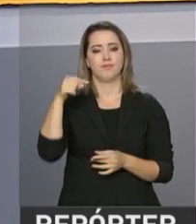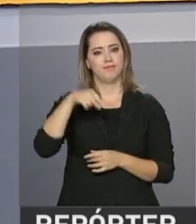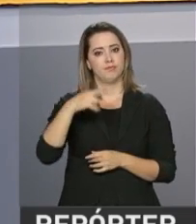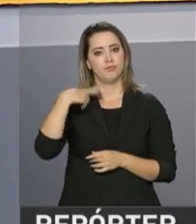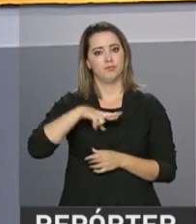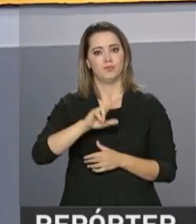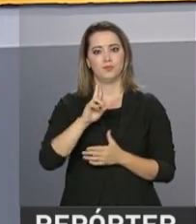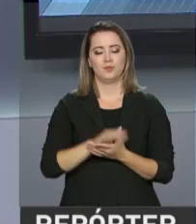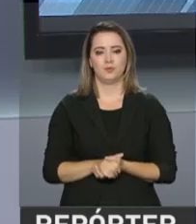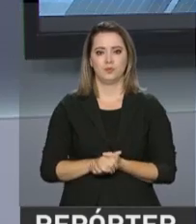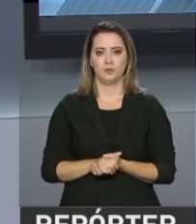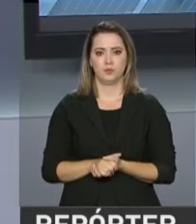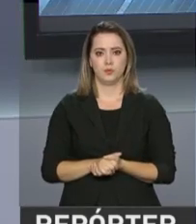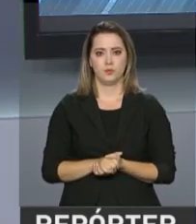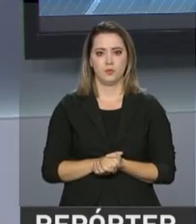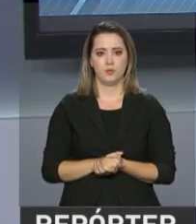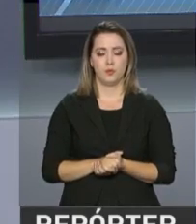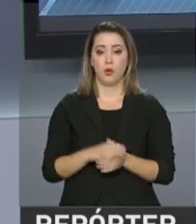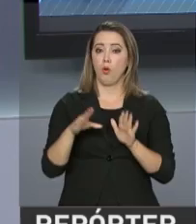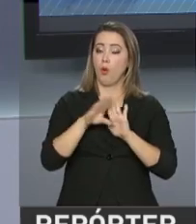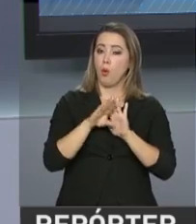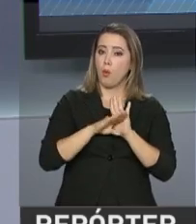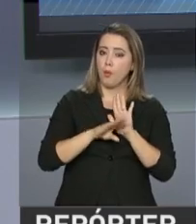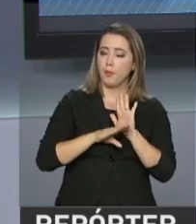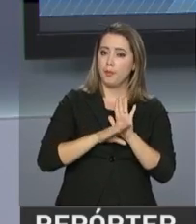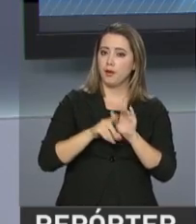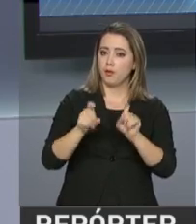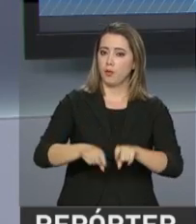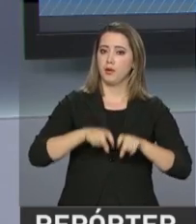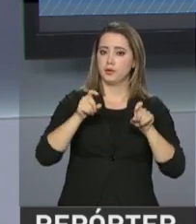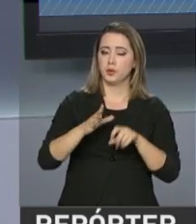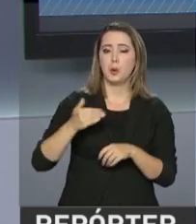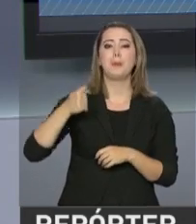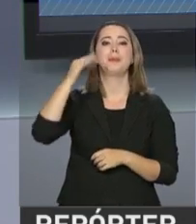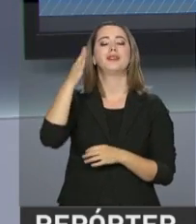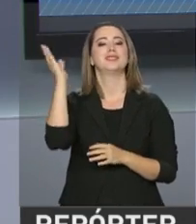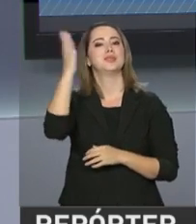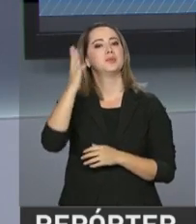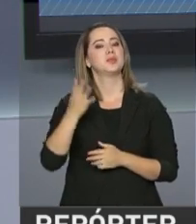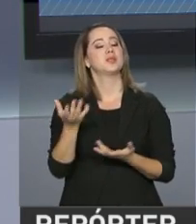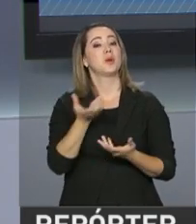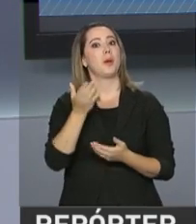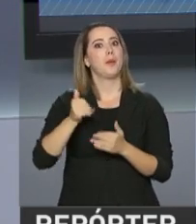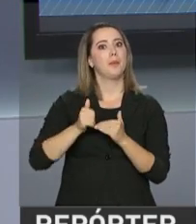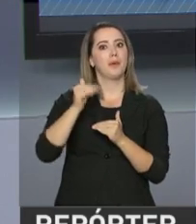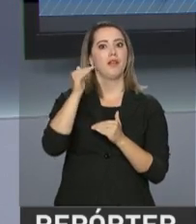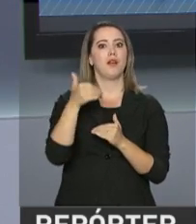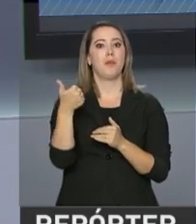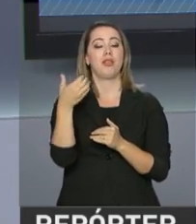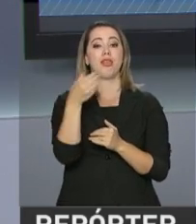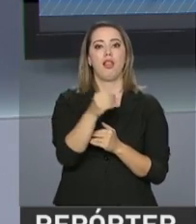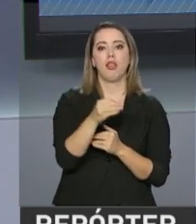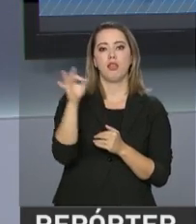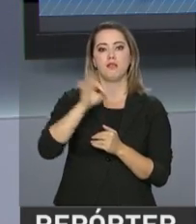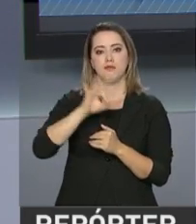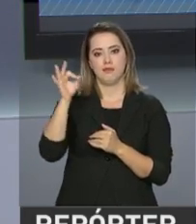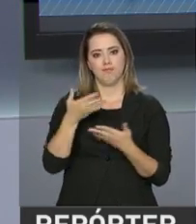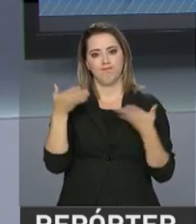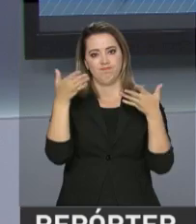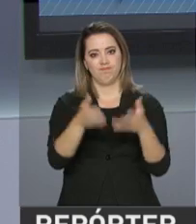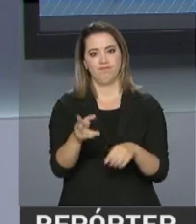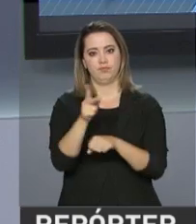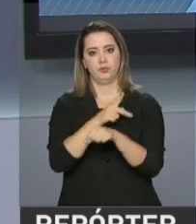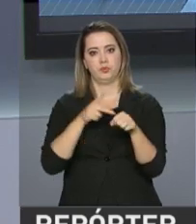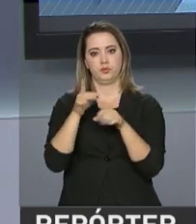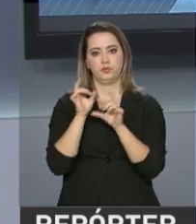da NBR. Com o plano Agro Mais, o Brasil quer ampliar de 7% para 10% a participação do país